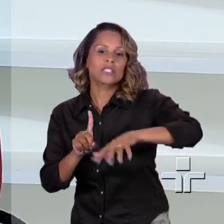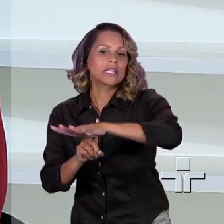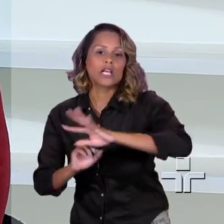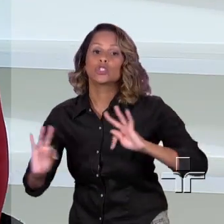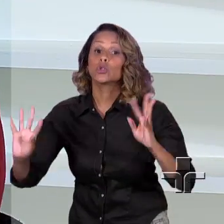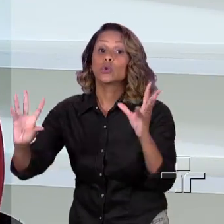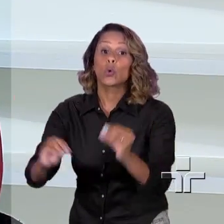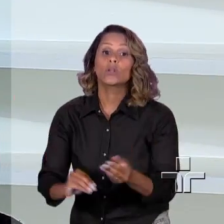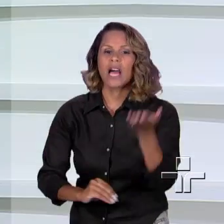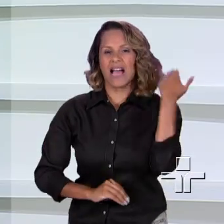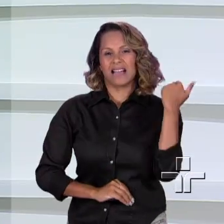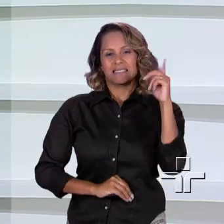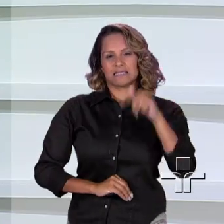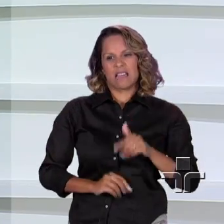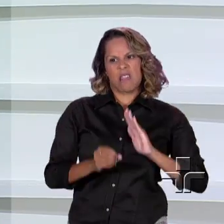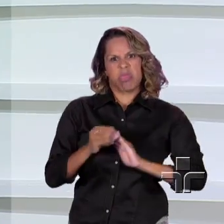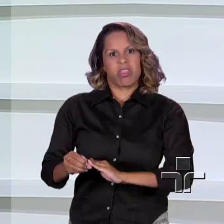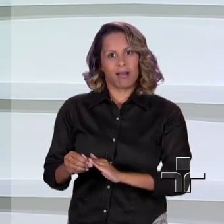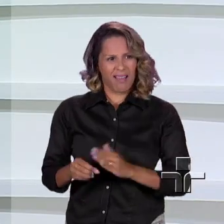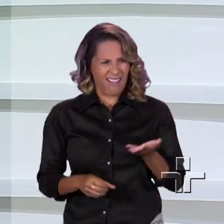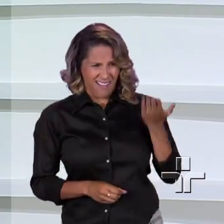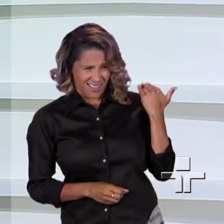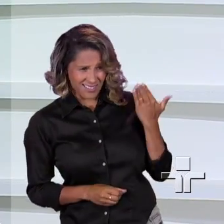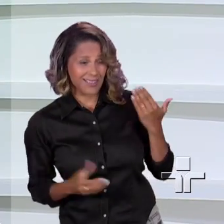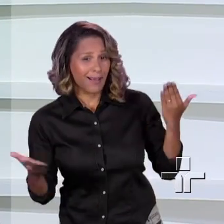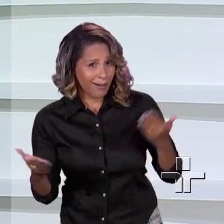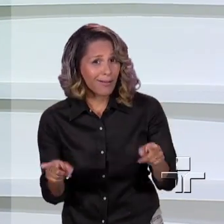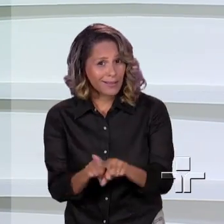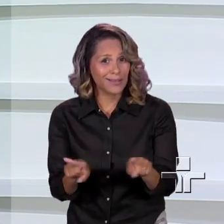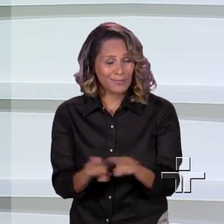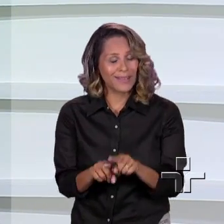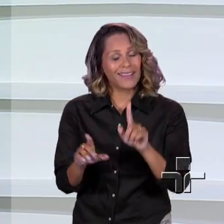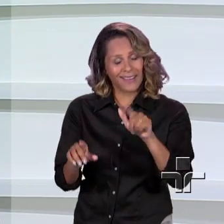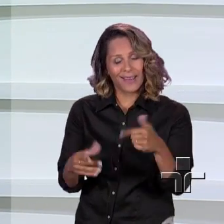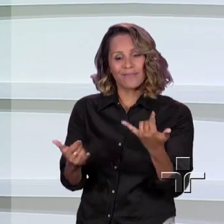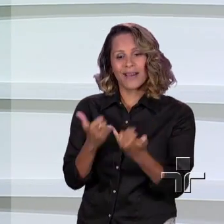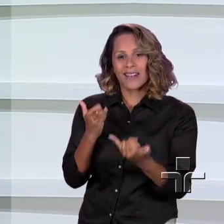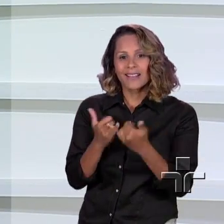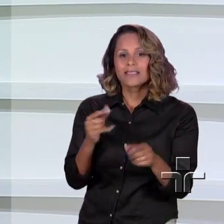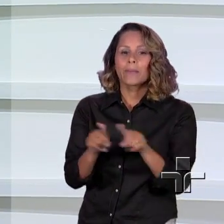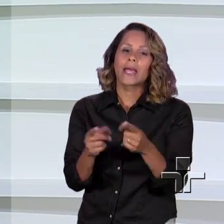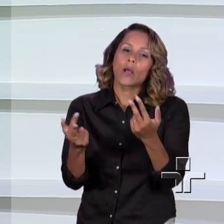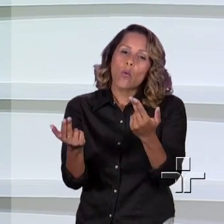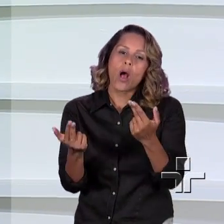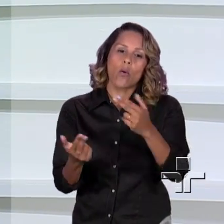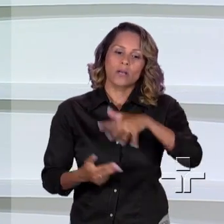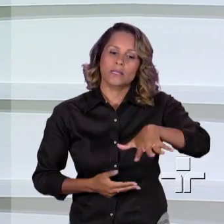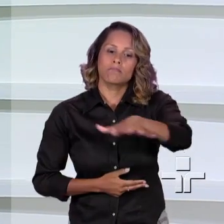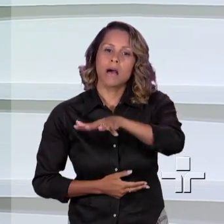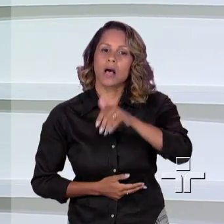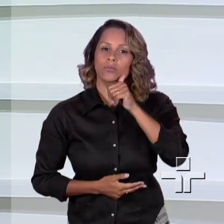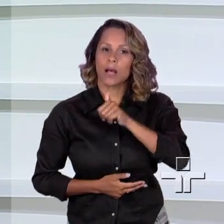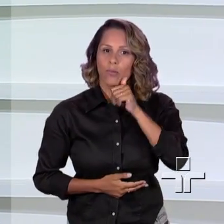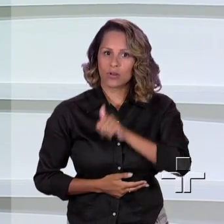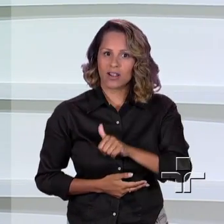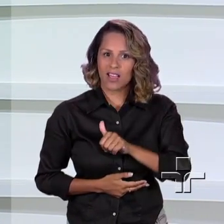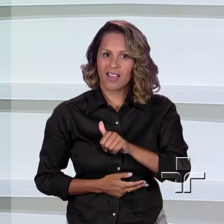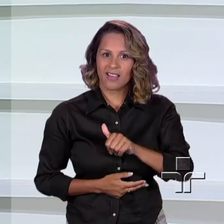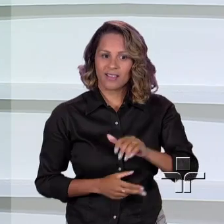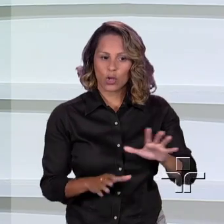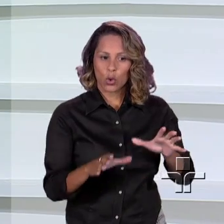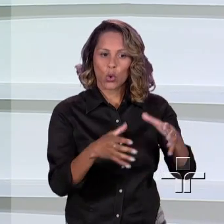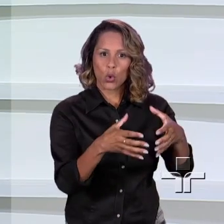a ser mais, né? Como a questão da mulher também, ou seja, o espaço da mulher nos movimentos de esquerda era um espaço de